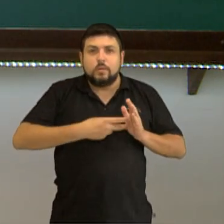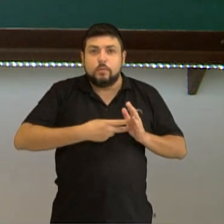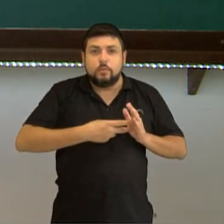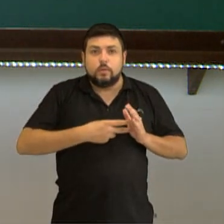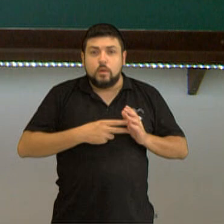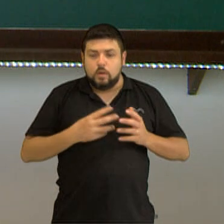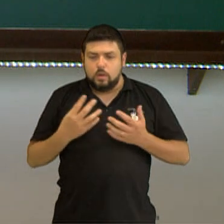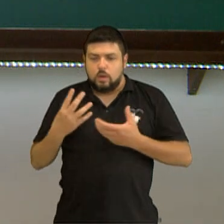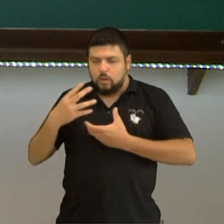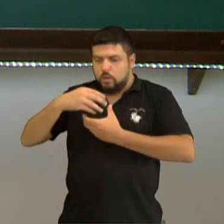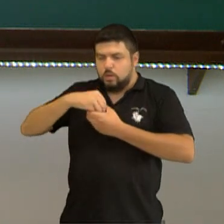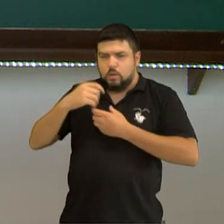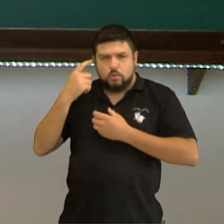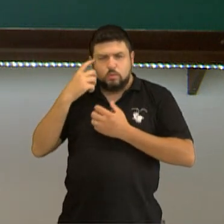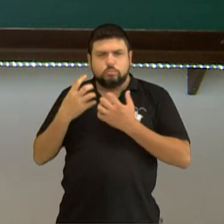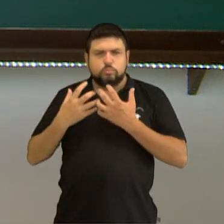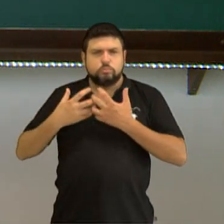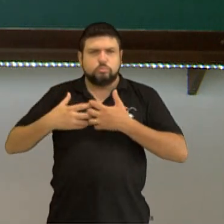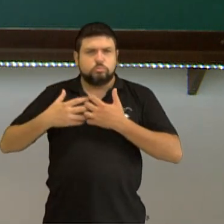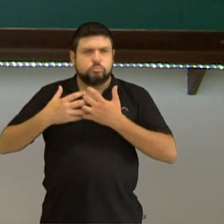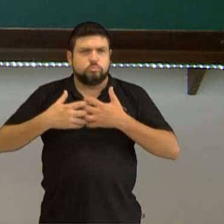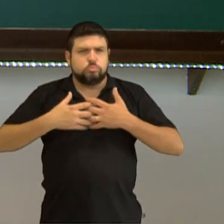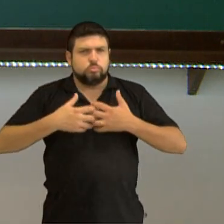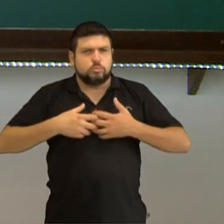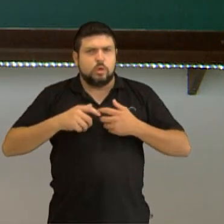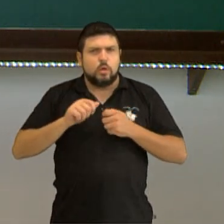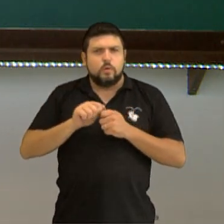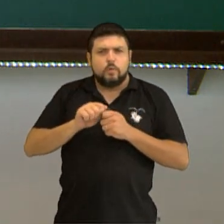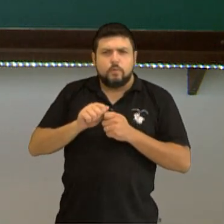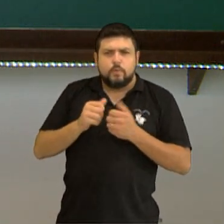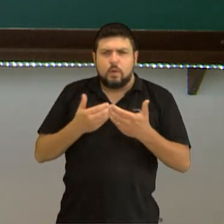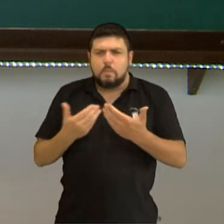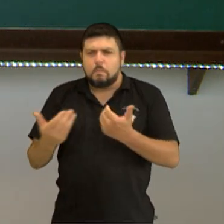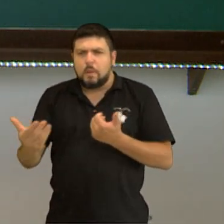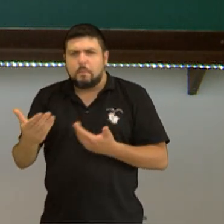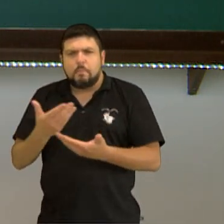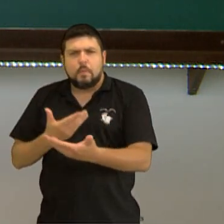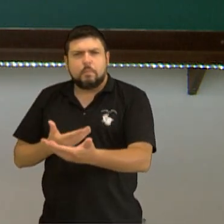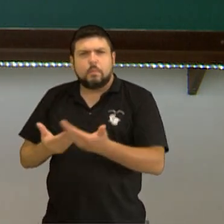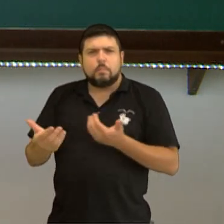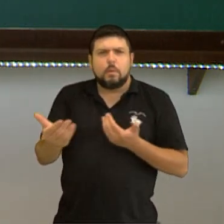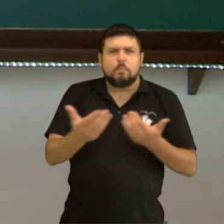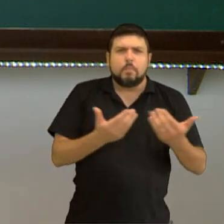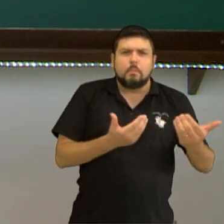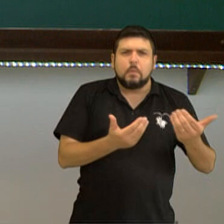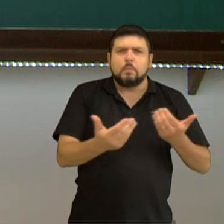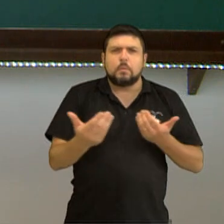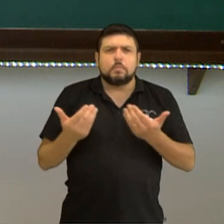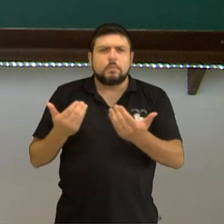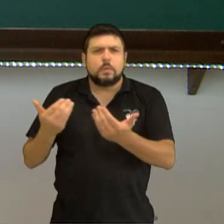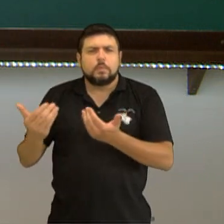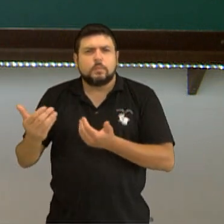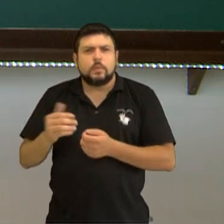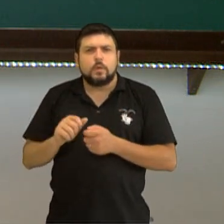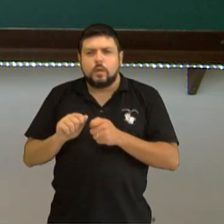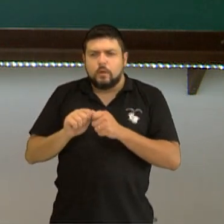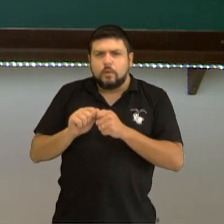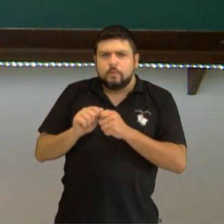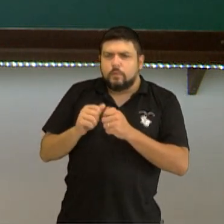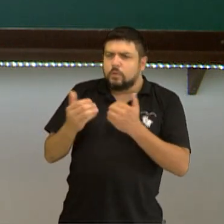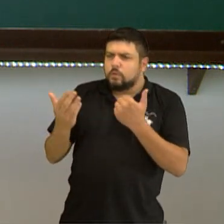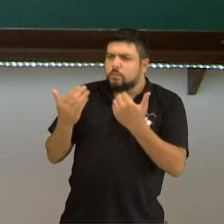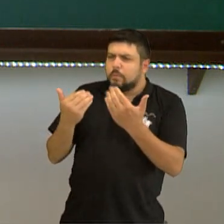Barganhando o seu dia a dia. Ele está fazendo o quê? Concessões, barganhas, ele está fazendo ali agrupamentos,